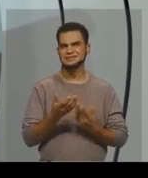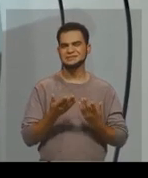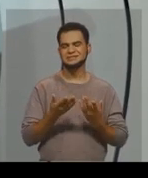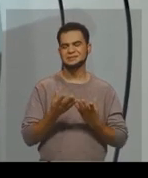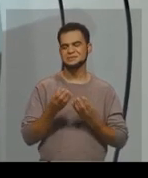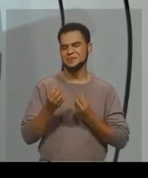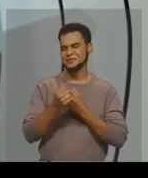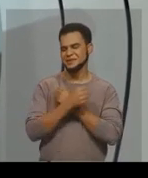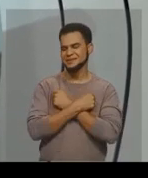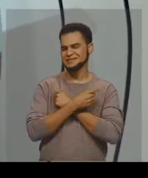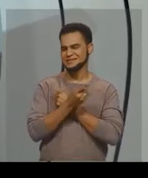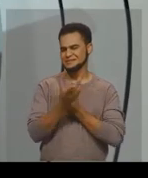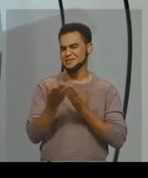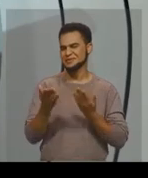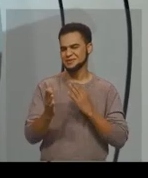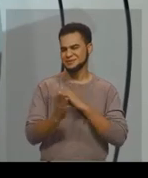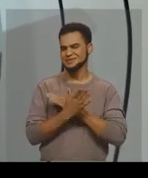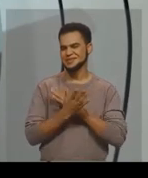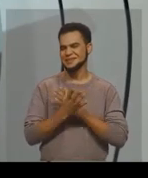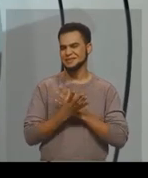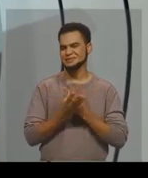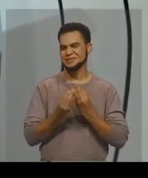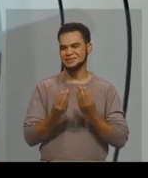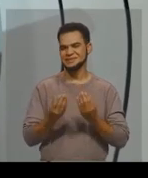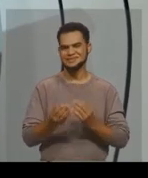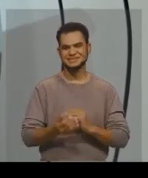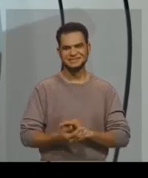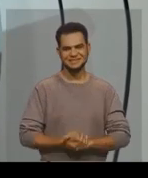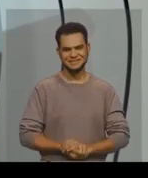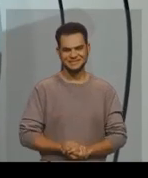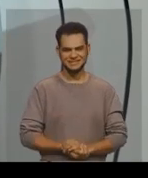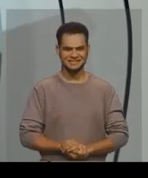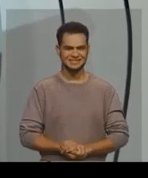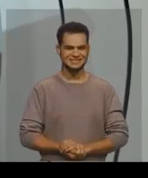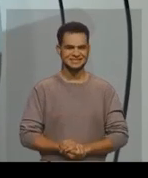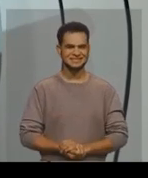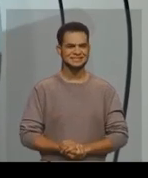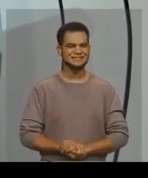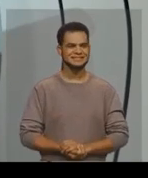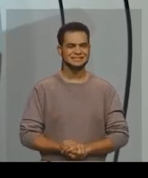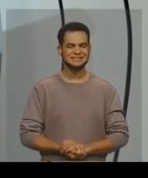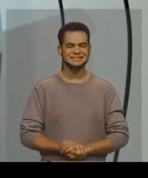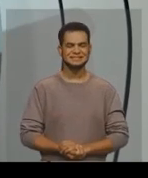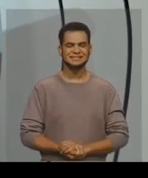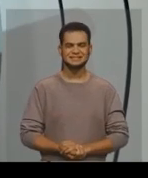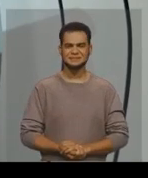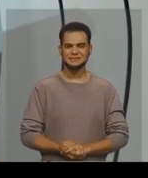lá, vamos fazer umas operações com monômios.